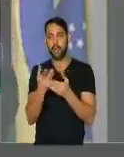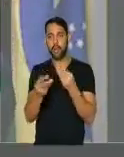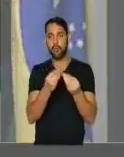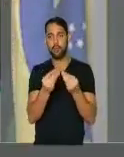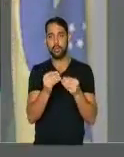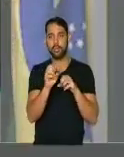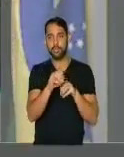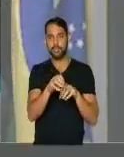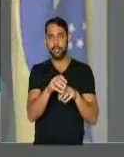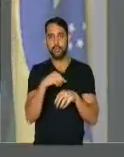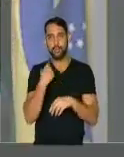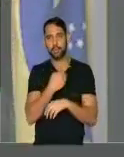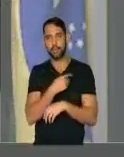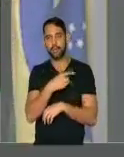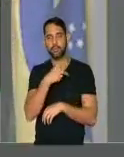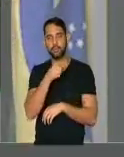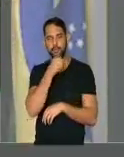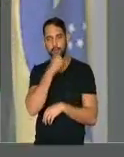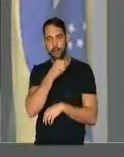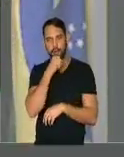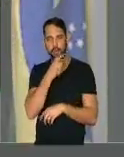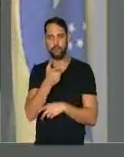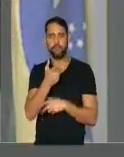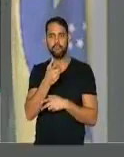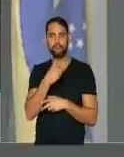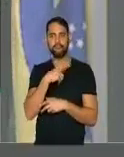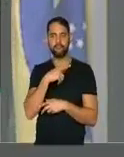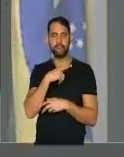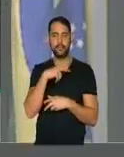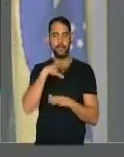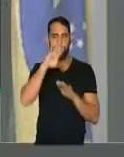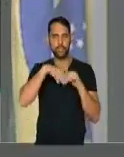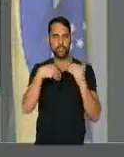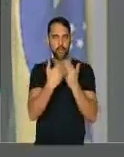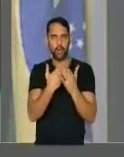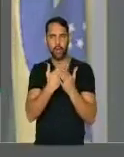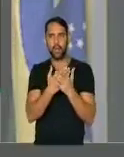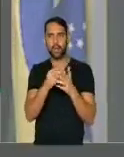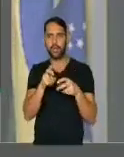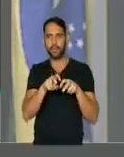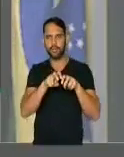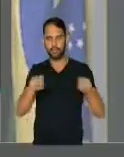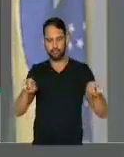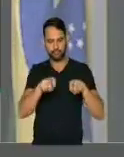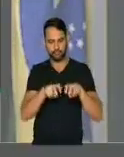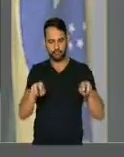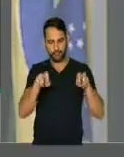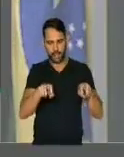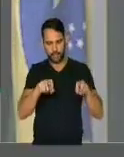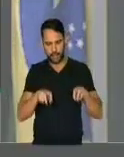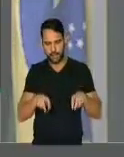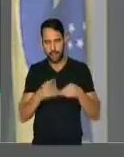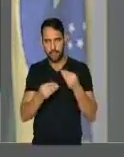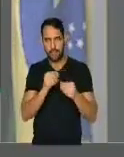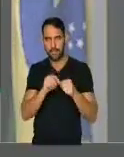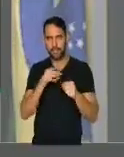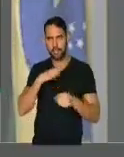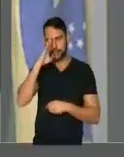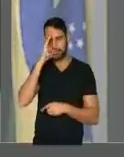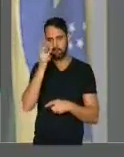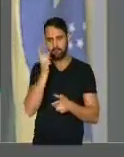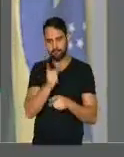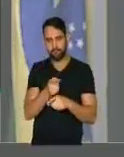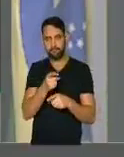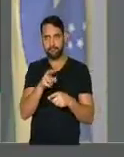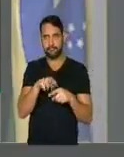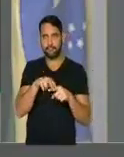modelo, né, enfim, que nossos avós, aquela ideia de uma escola, né, as carteiras, né, daquele modelo